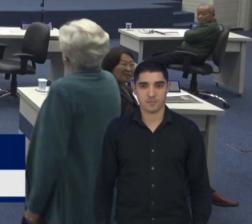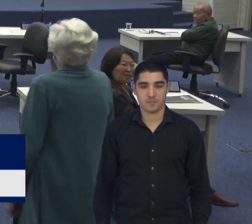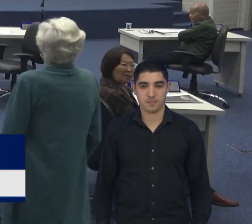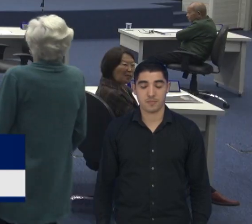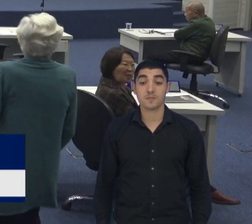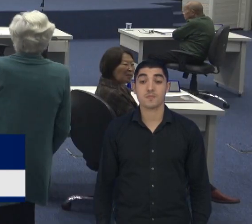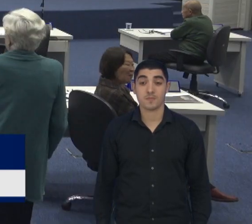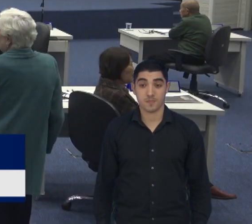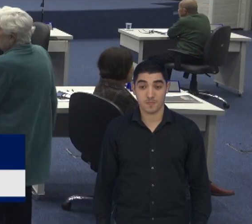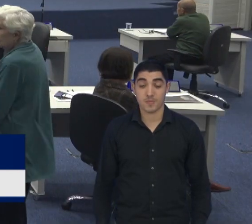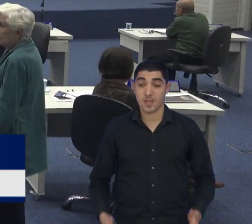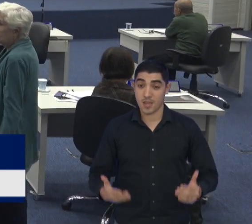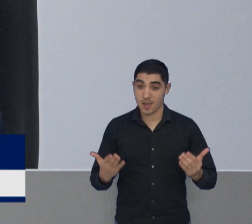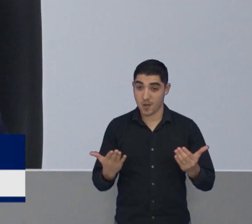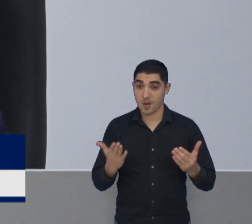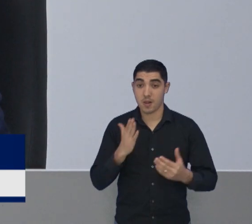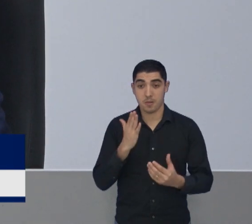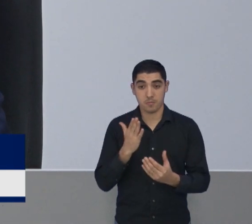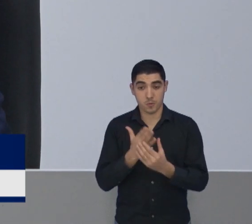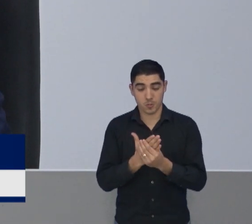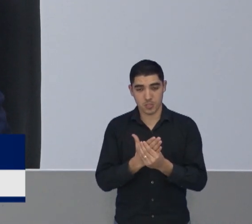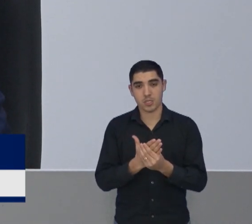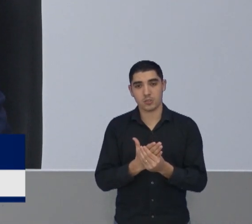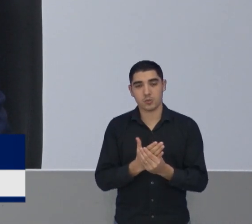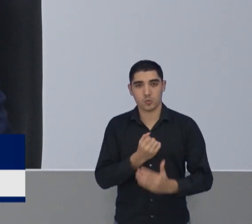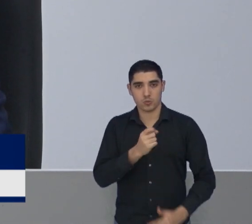Em discussão, o processo de número